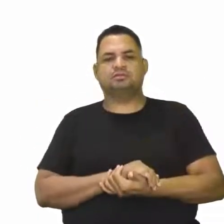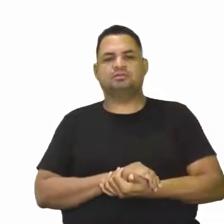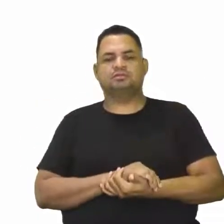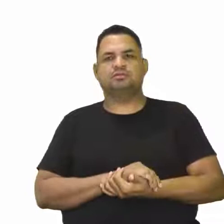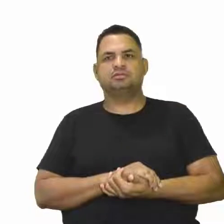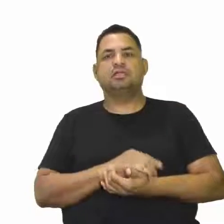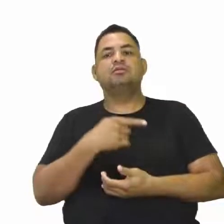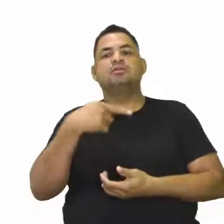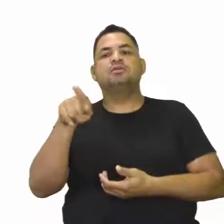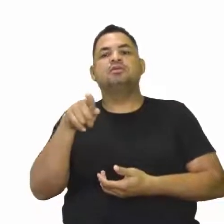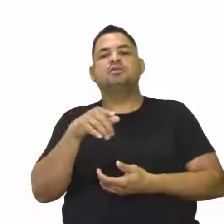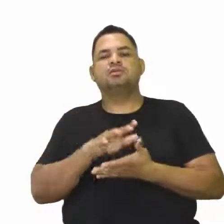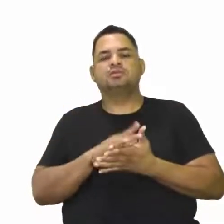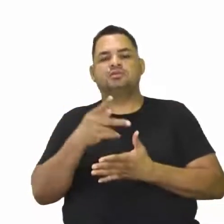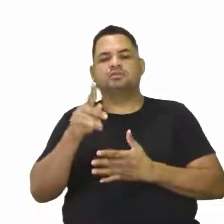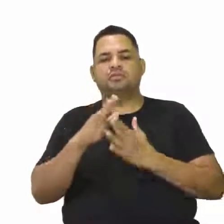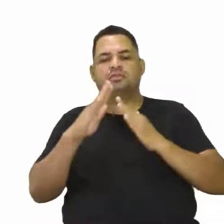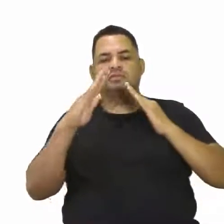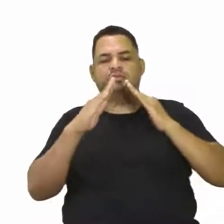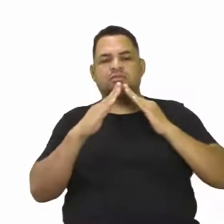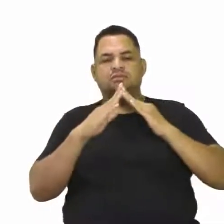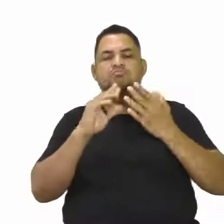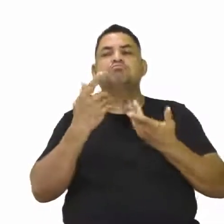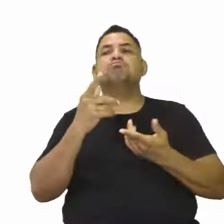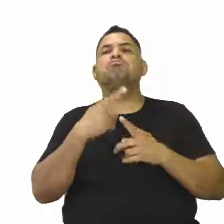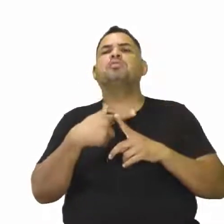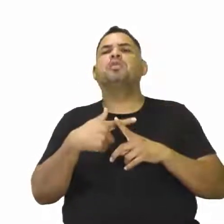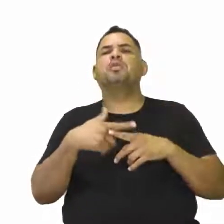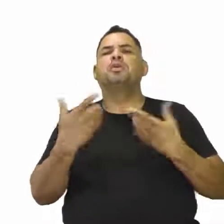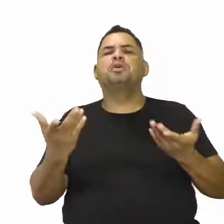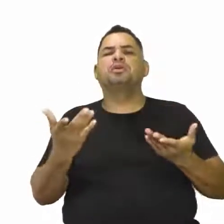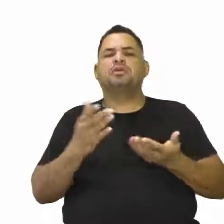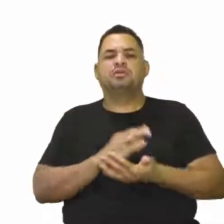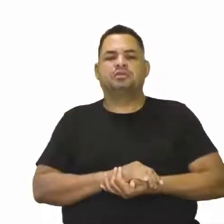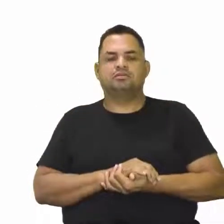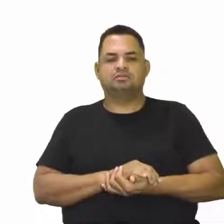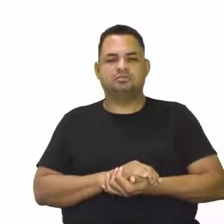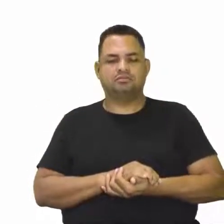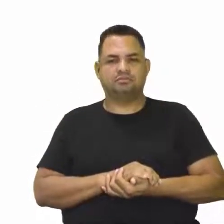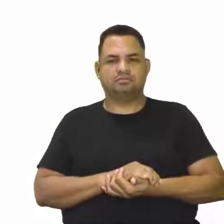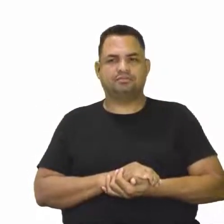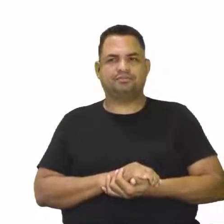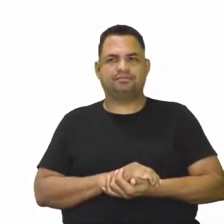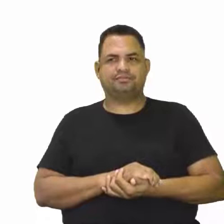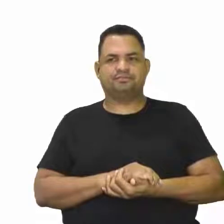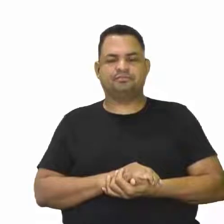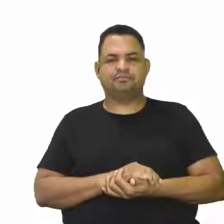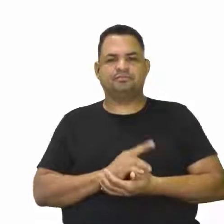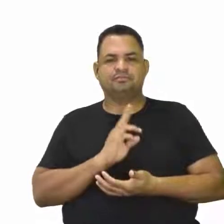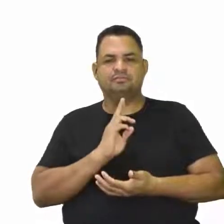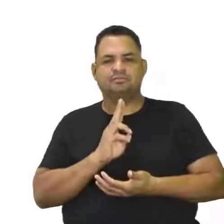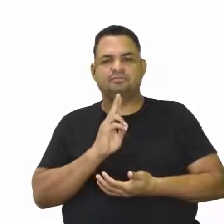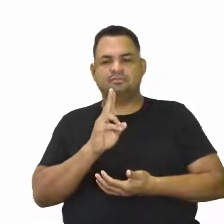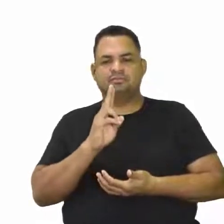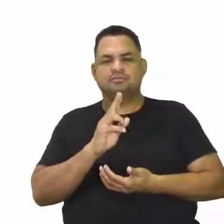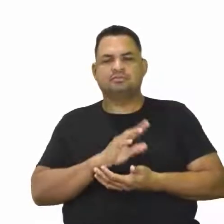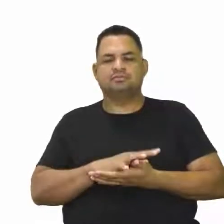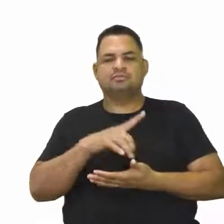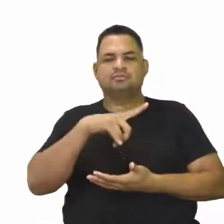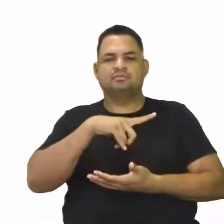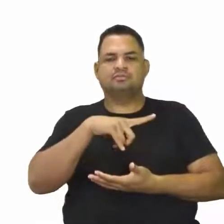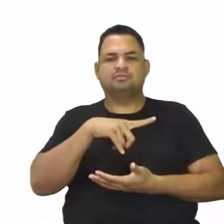sua casa. Pra quê? Você foi pra minha casa pra quê? O que você queria comigo? Justamente, né? Então, ela sempre vai ali ter